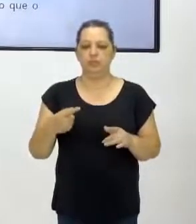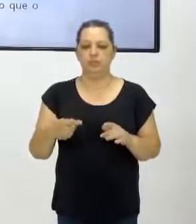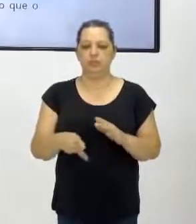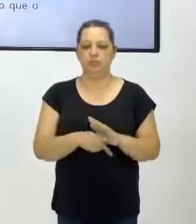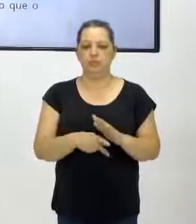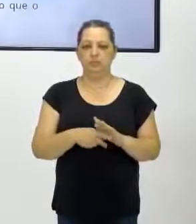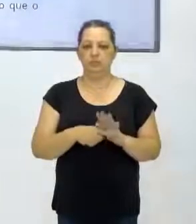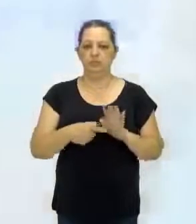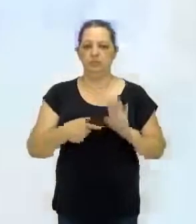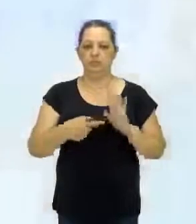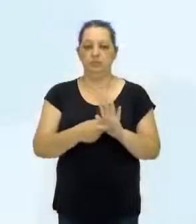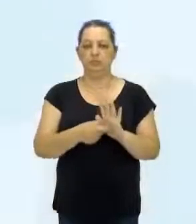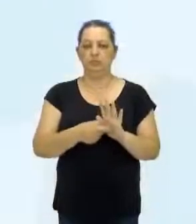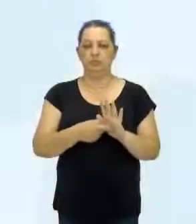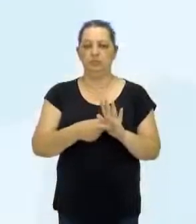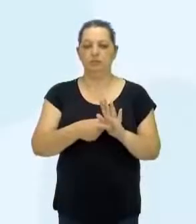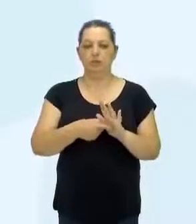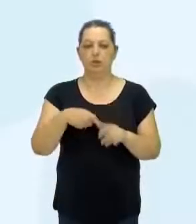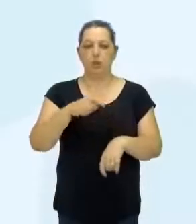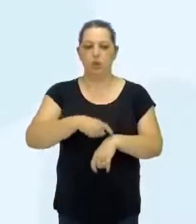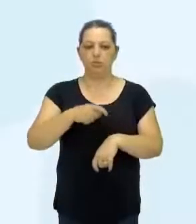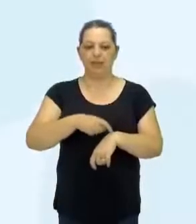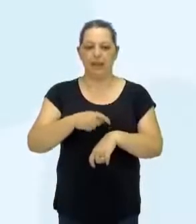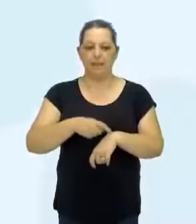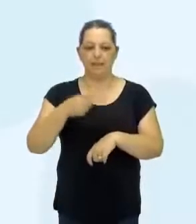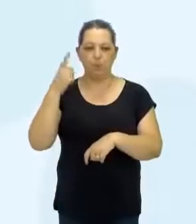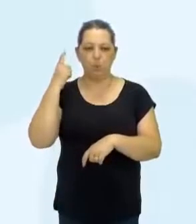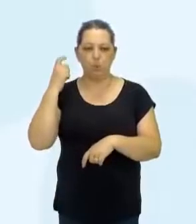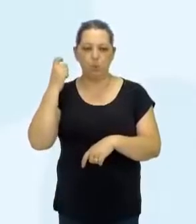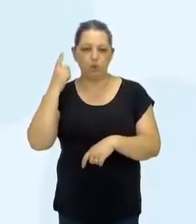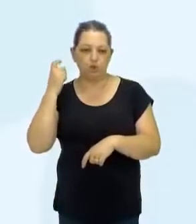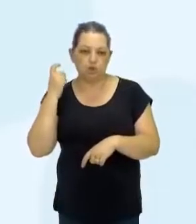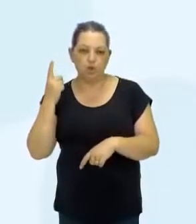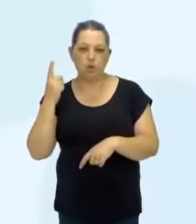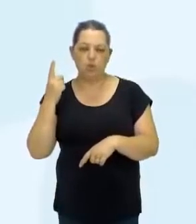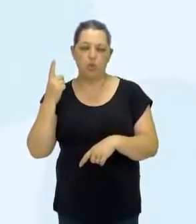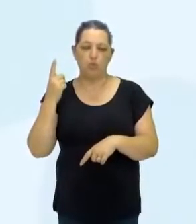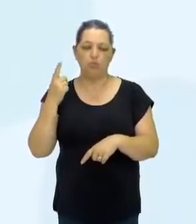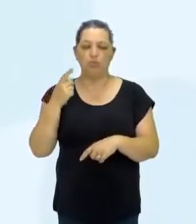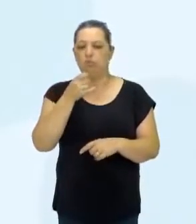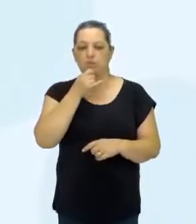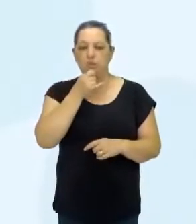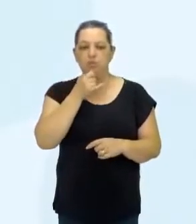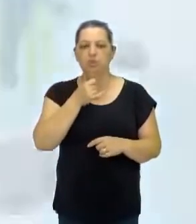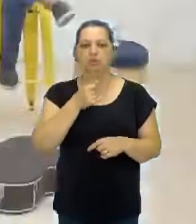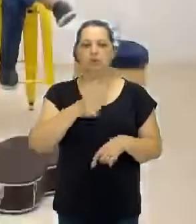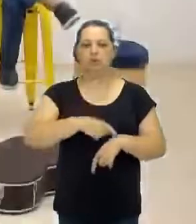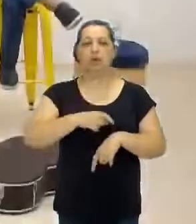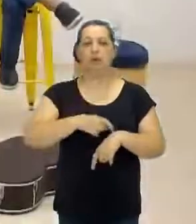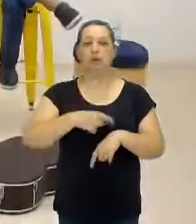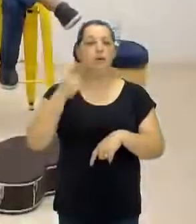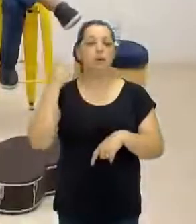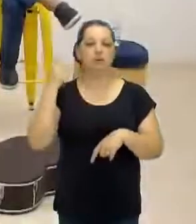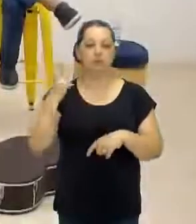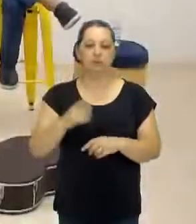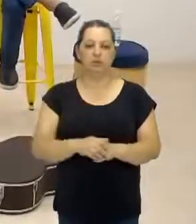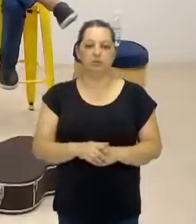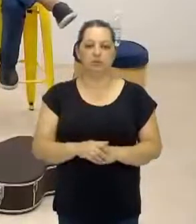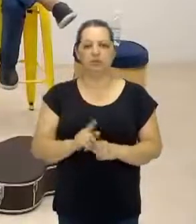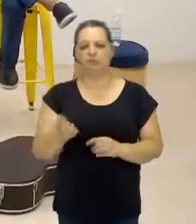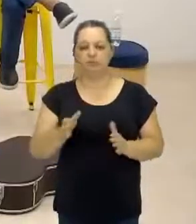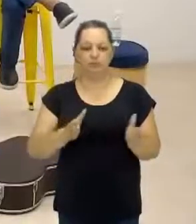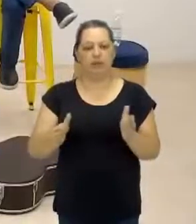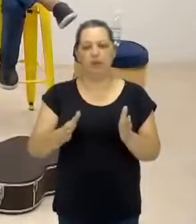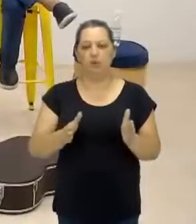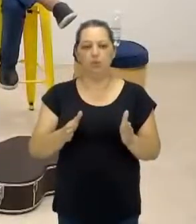é representada pelo tempo que o som dura naquele determinado local, né? No caso, chama duração. E aí, pessoal, isso aí, o pessoal colocou